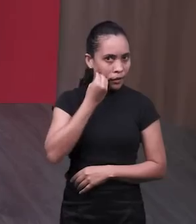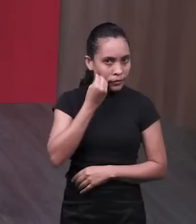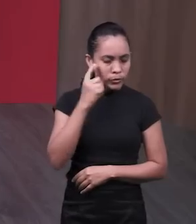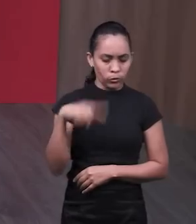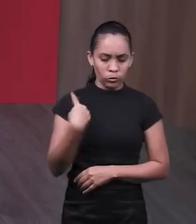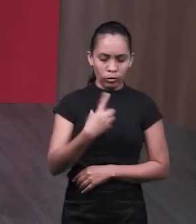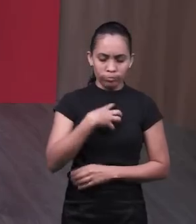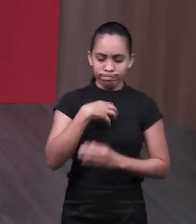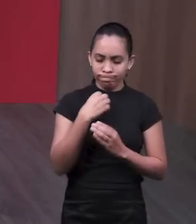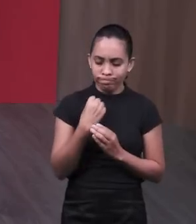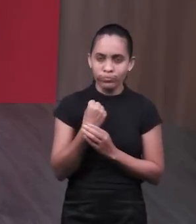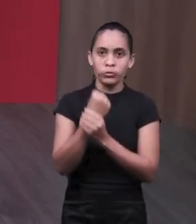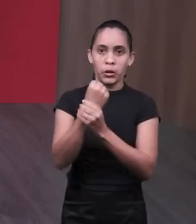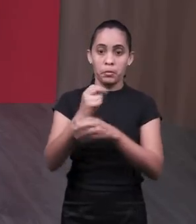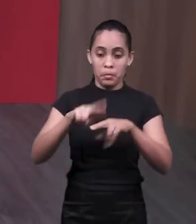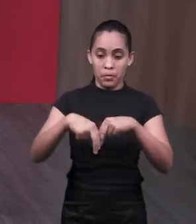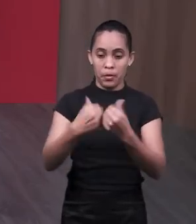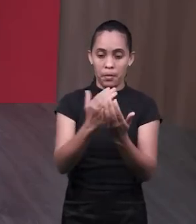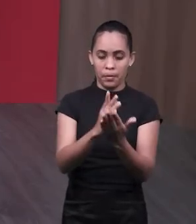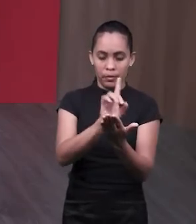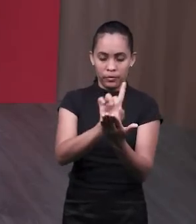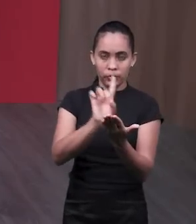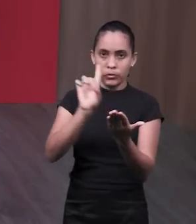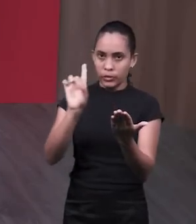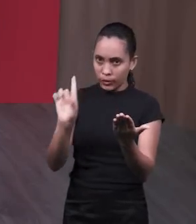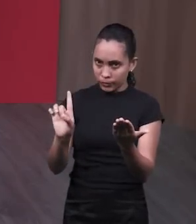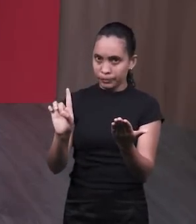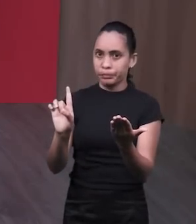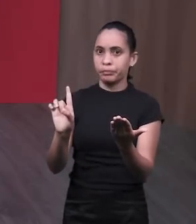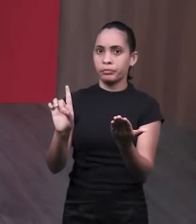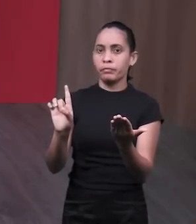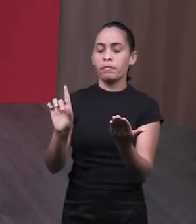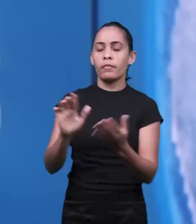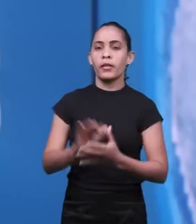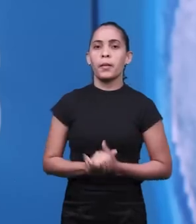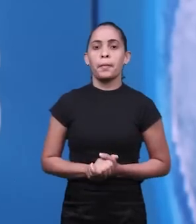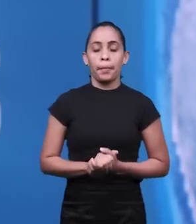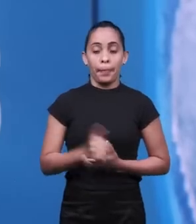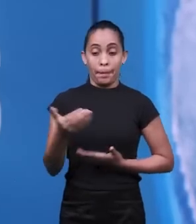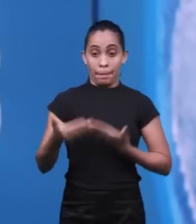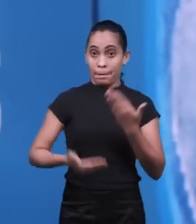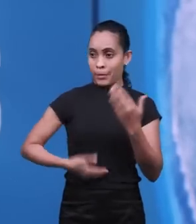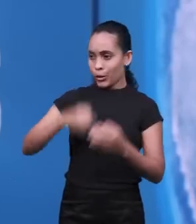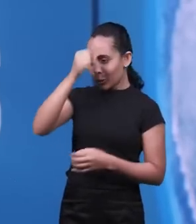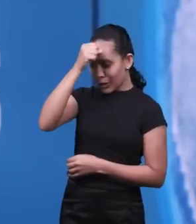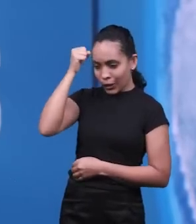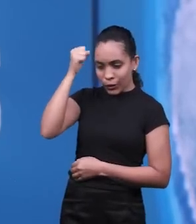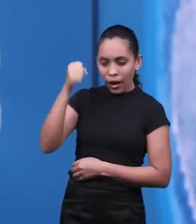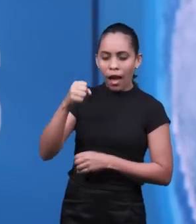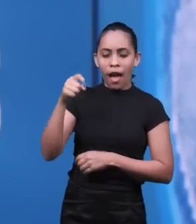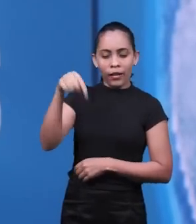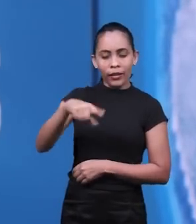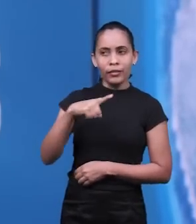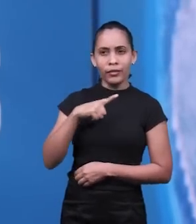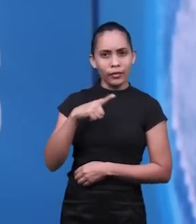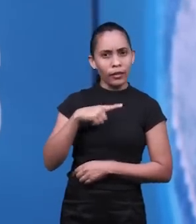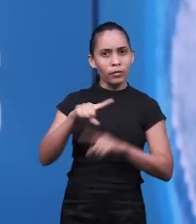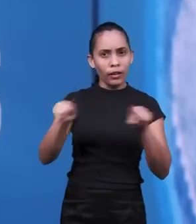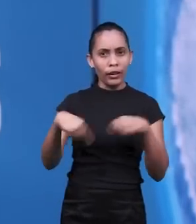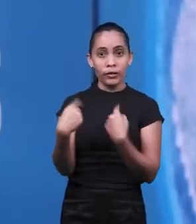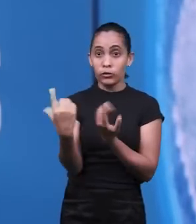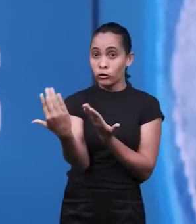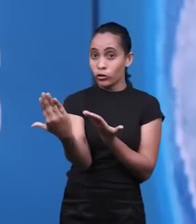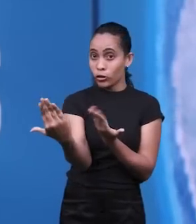e firmado na palavra do Senhor. Pastor Sérgio, aqui o estúdio virou uma classe de jovens,